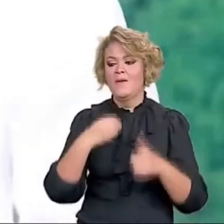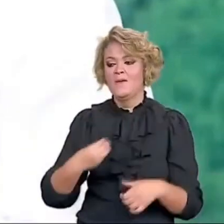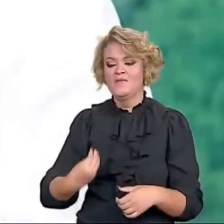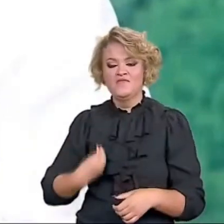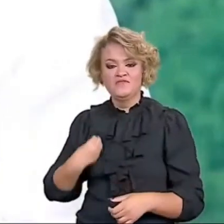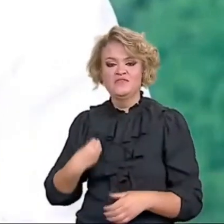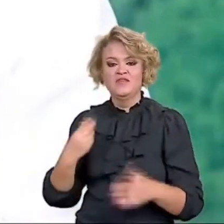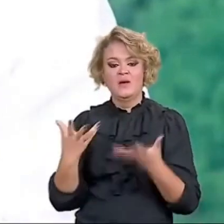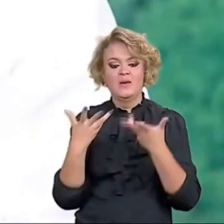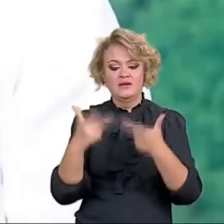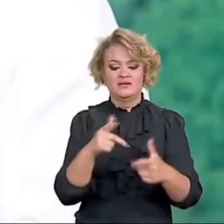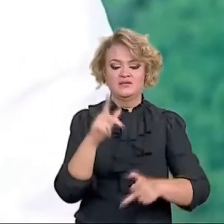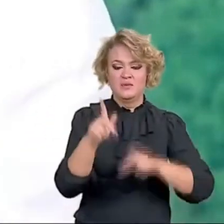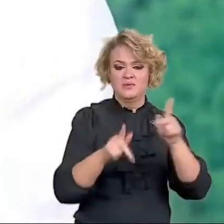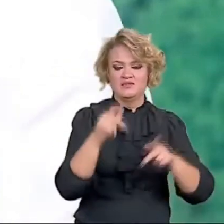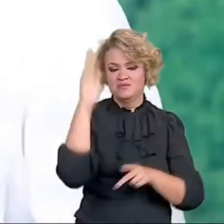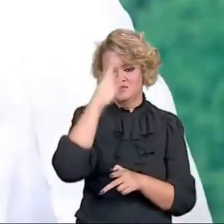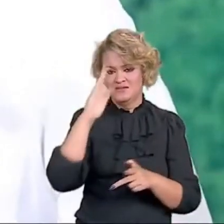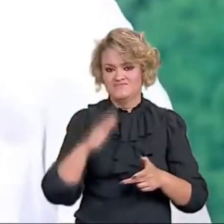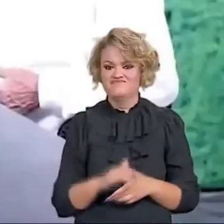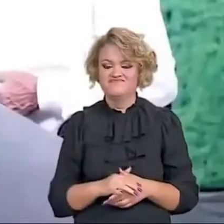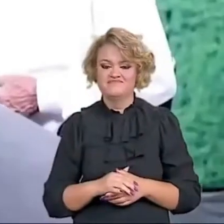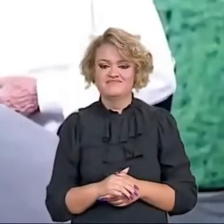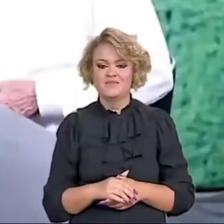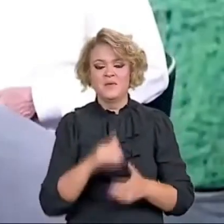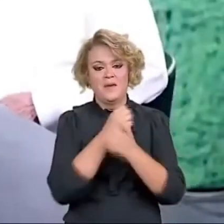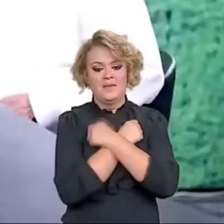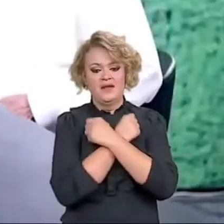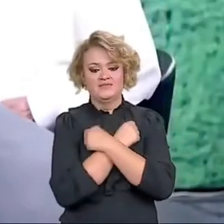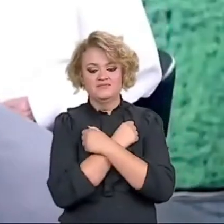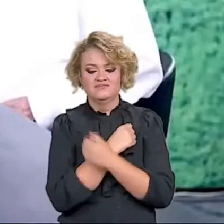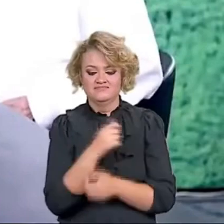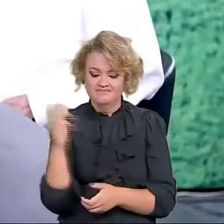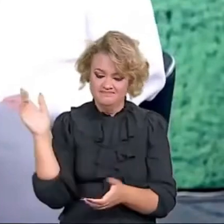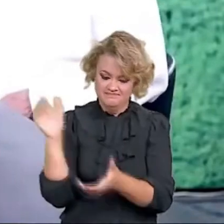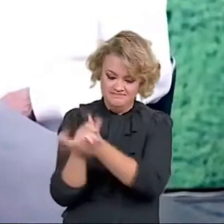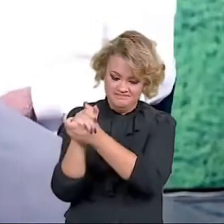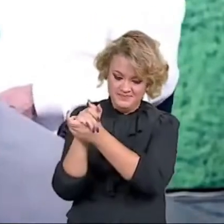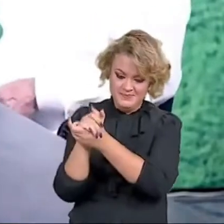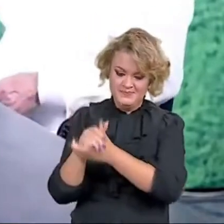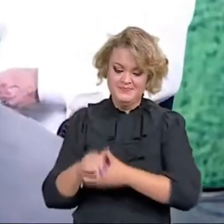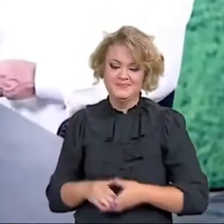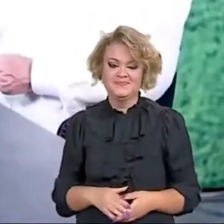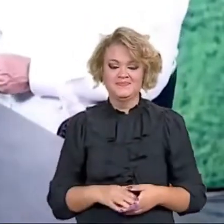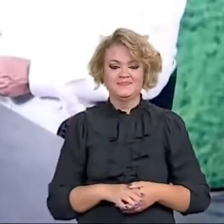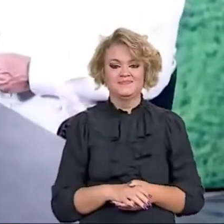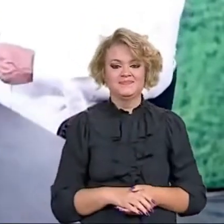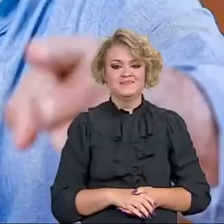qualidade de vida da humanidade. Um abraço e o show. Obrigado, presidente. Obrigado, querido.